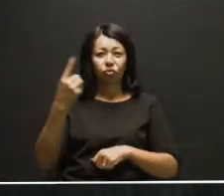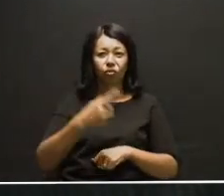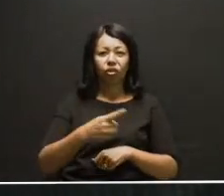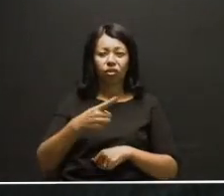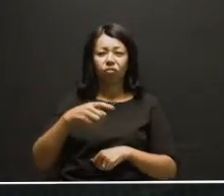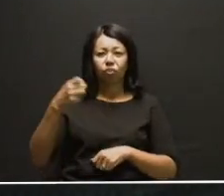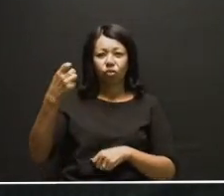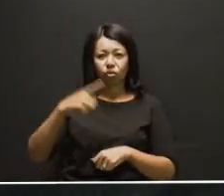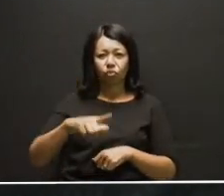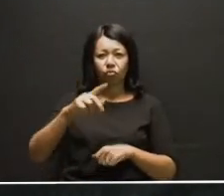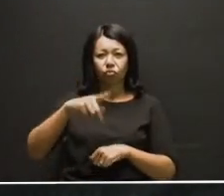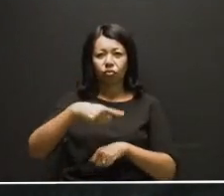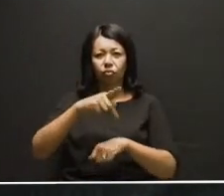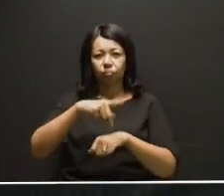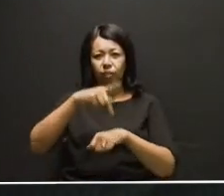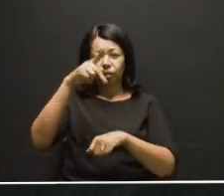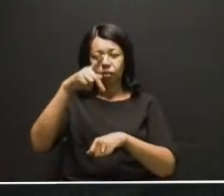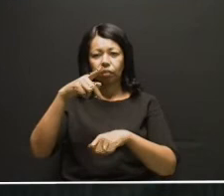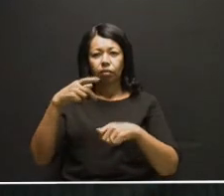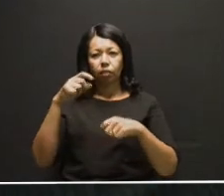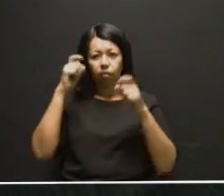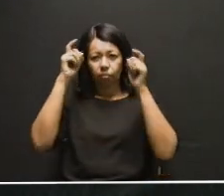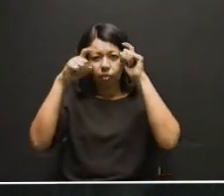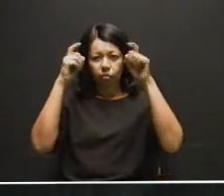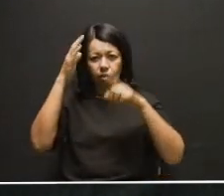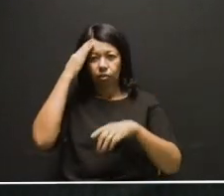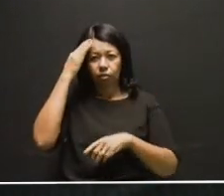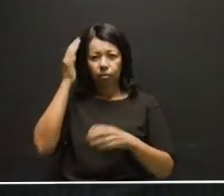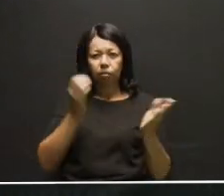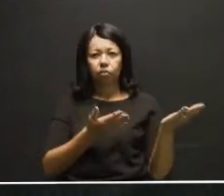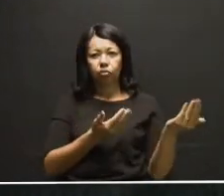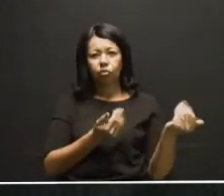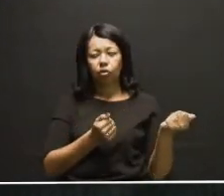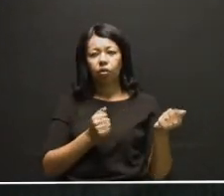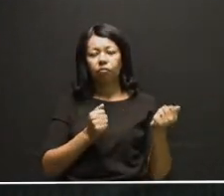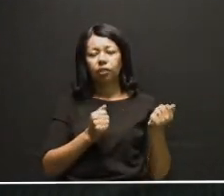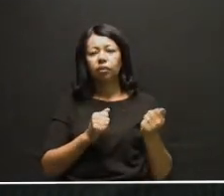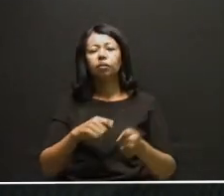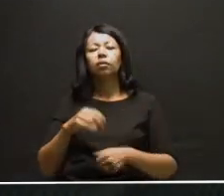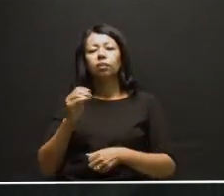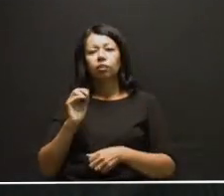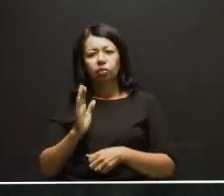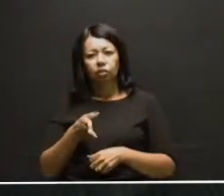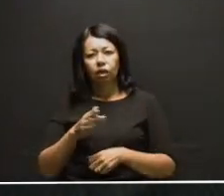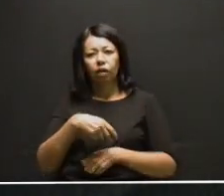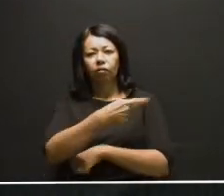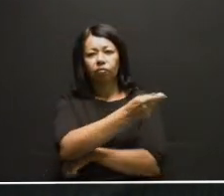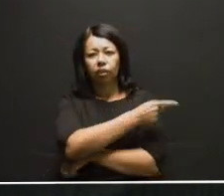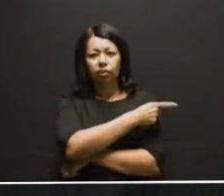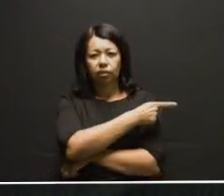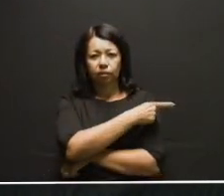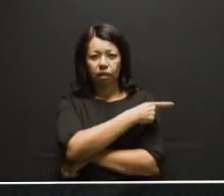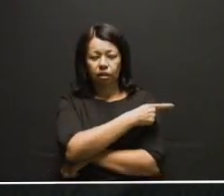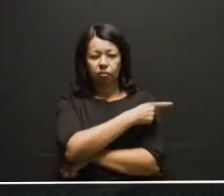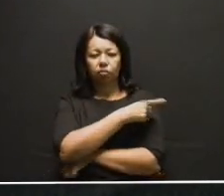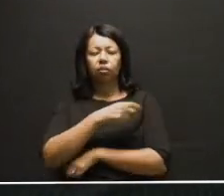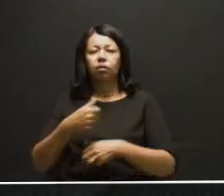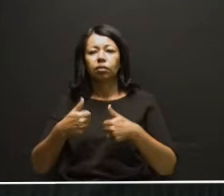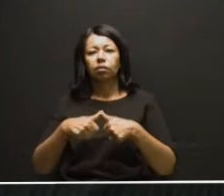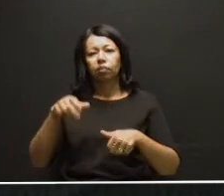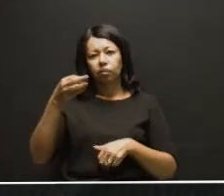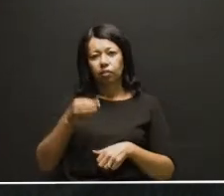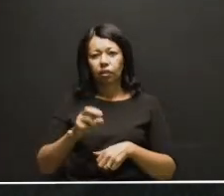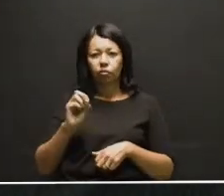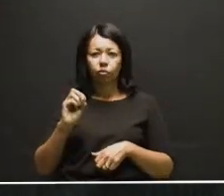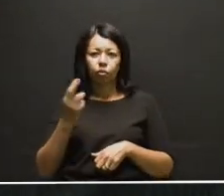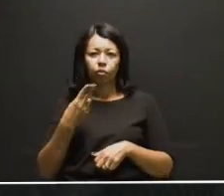nossa preocupação acima de qualquer coisa é saber se os nossos jovens nossos adolescentes foram vacinados e estão adequados ou